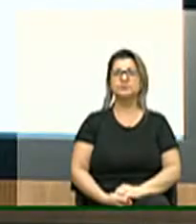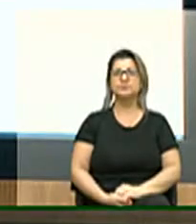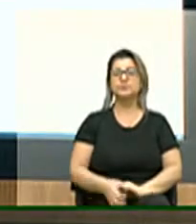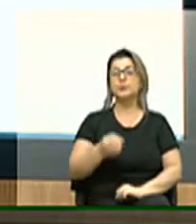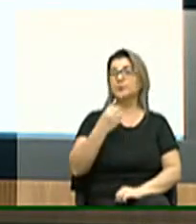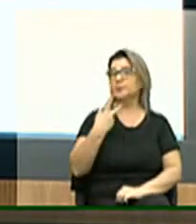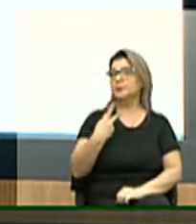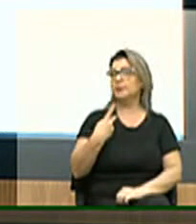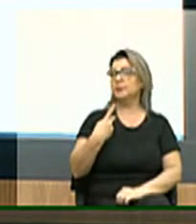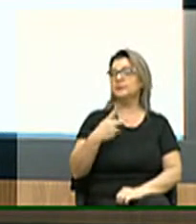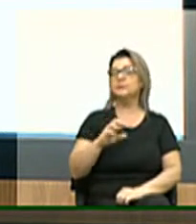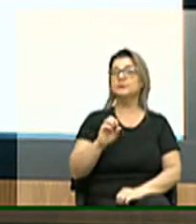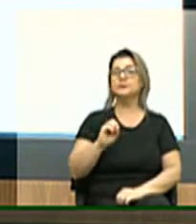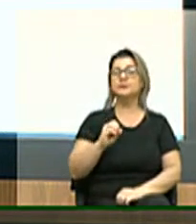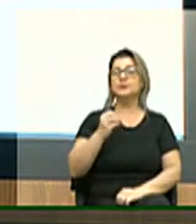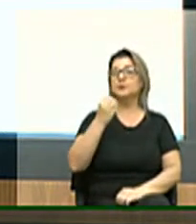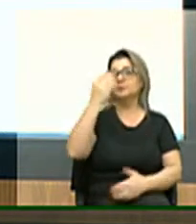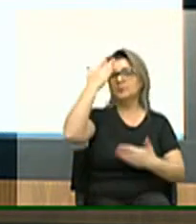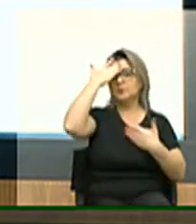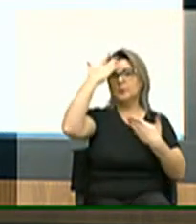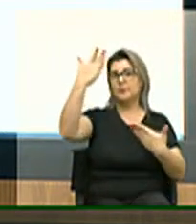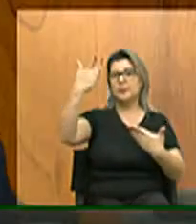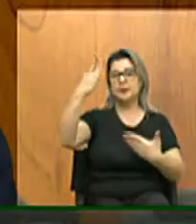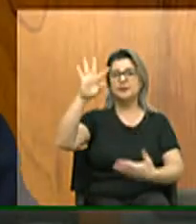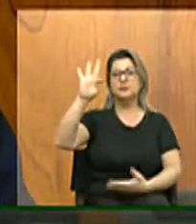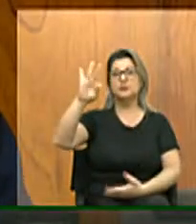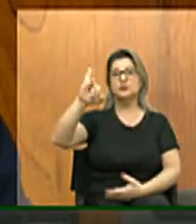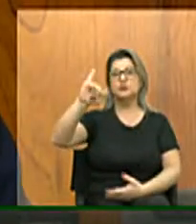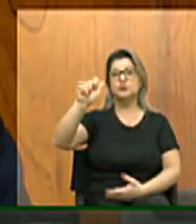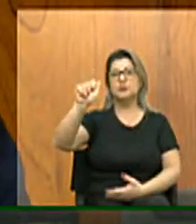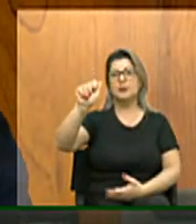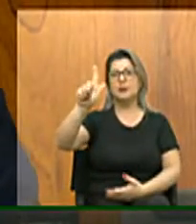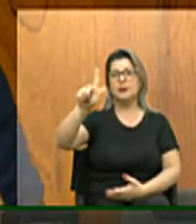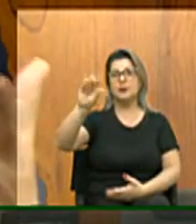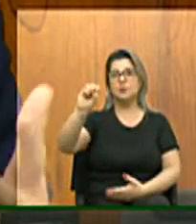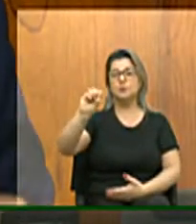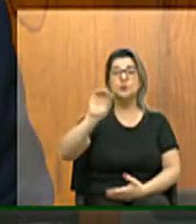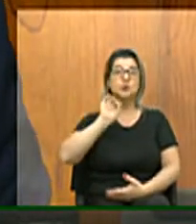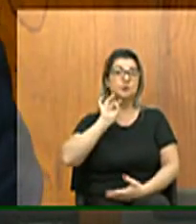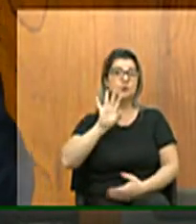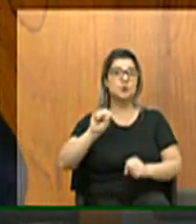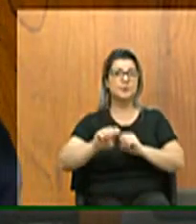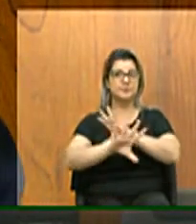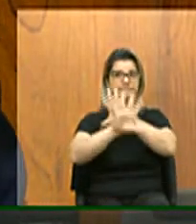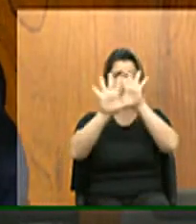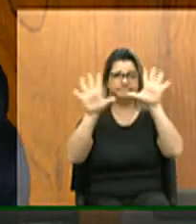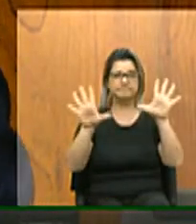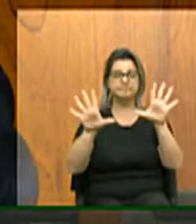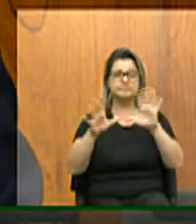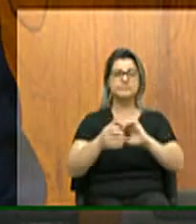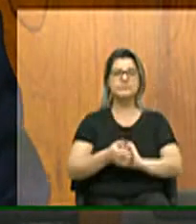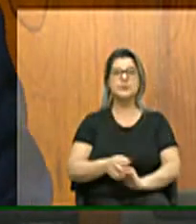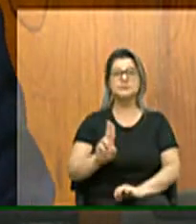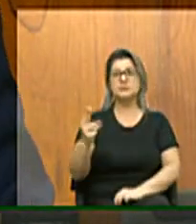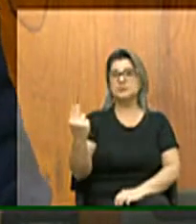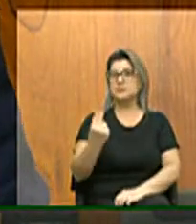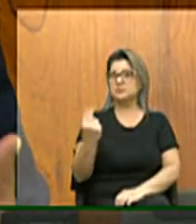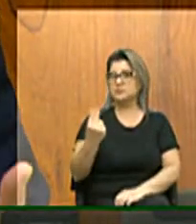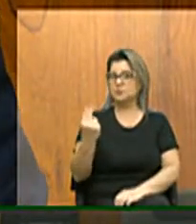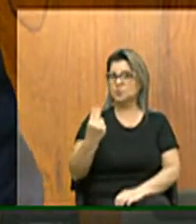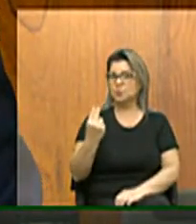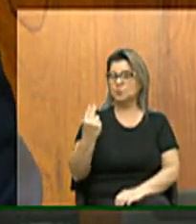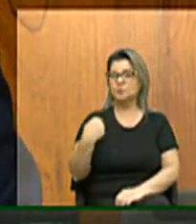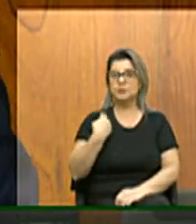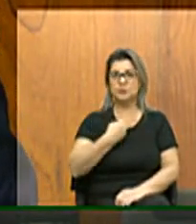Bem, obrigado, deputado. Muito obrigado, presidente. Thiago Simão. Só para esclarecer, desde segunda-feira, quando conversamos,